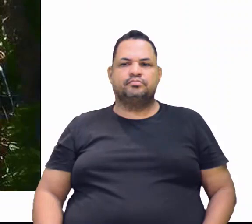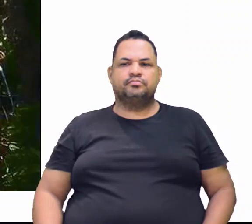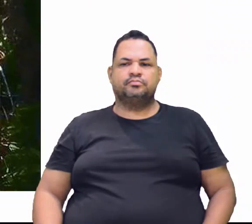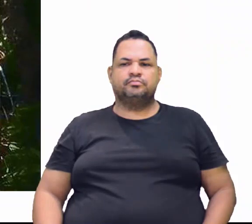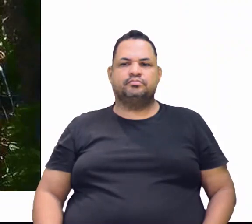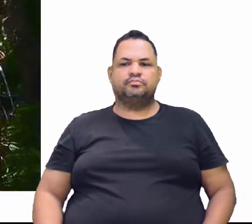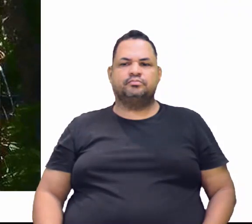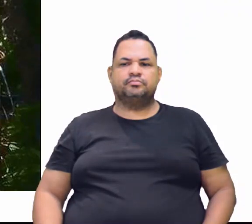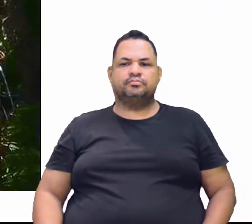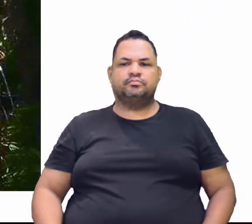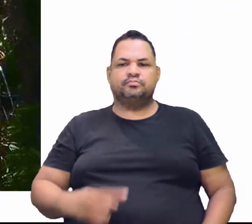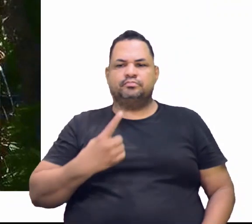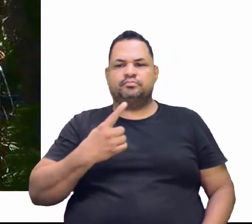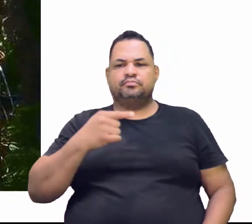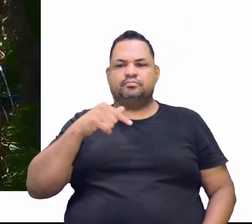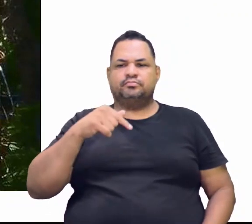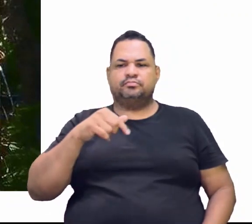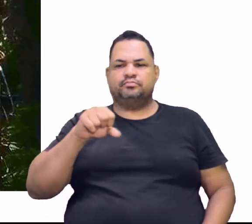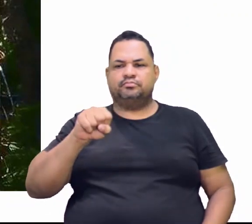1781.